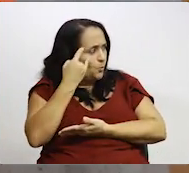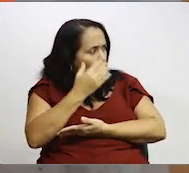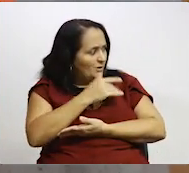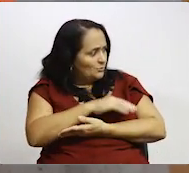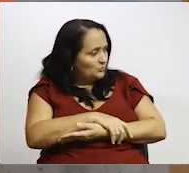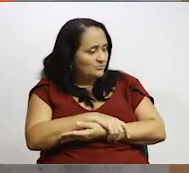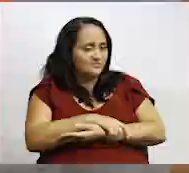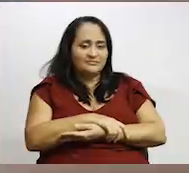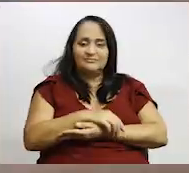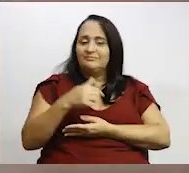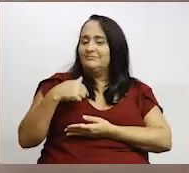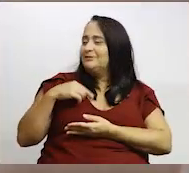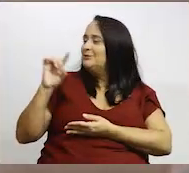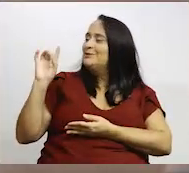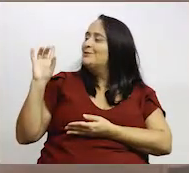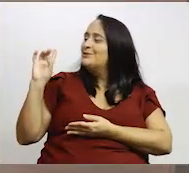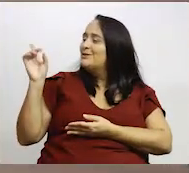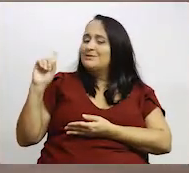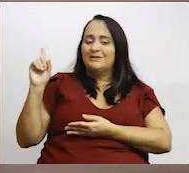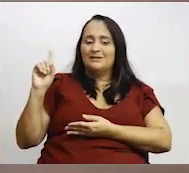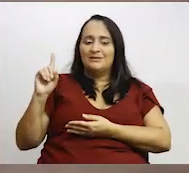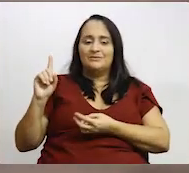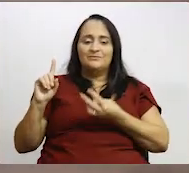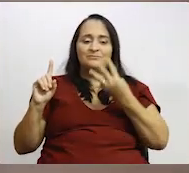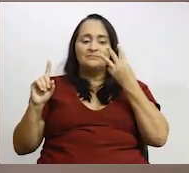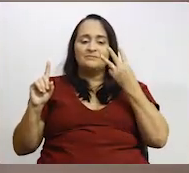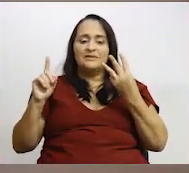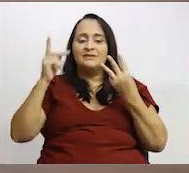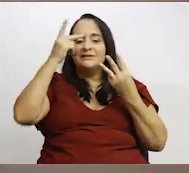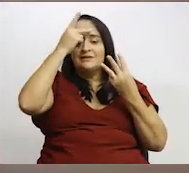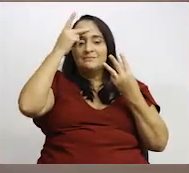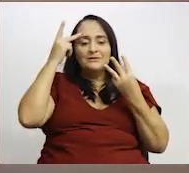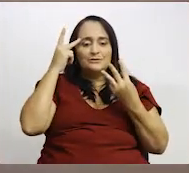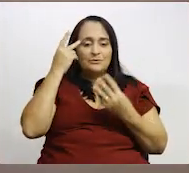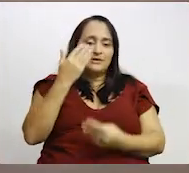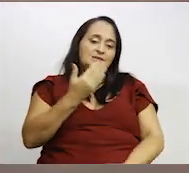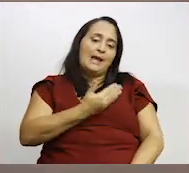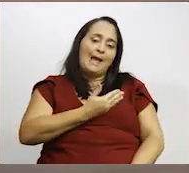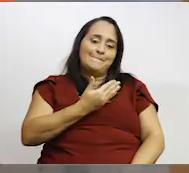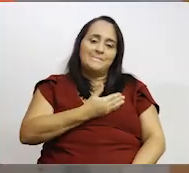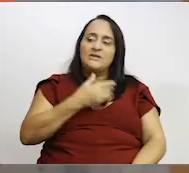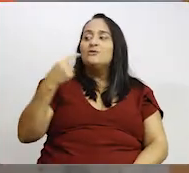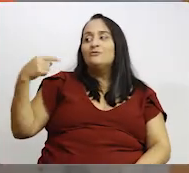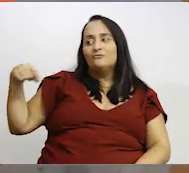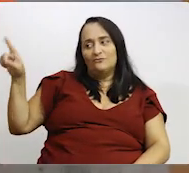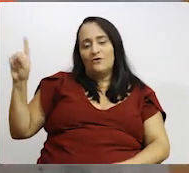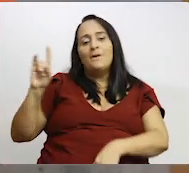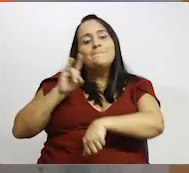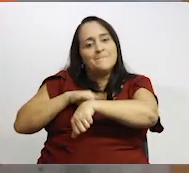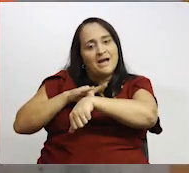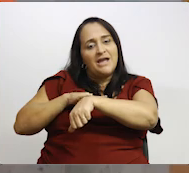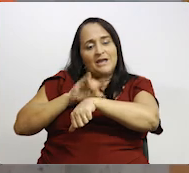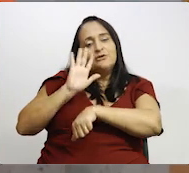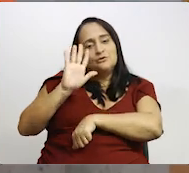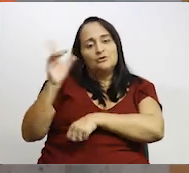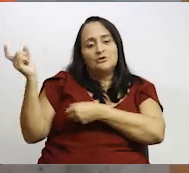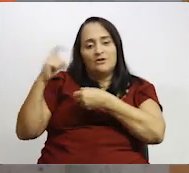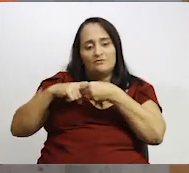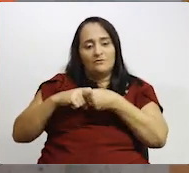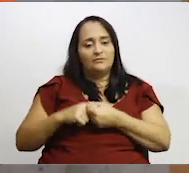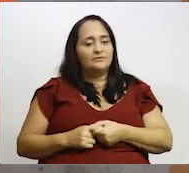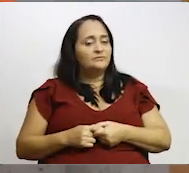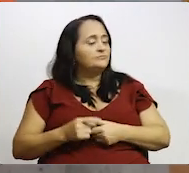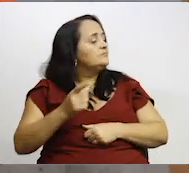Não é muito para a senhora sozinha? Ah, não, eu não estou sozinha. Somos 3 pessoas. Meus amigos foram no banheiro e já estão voltando. Ah,